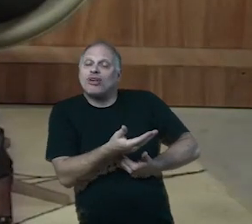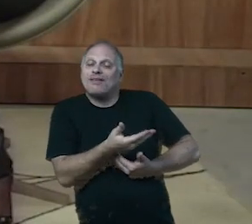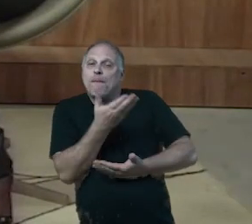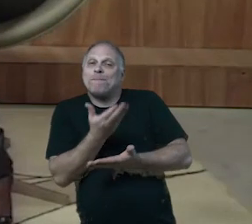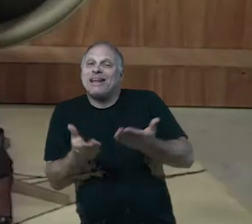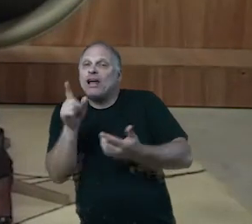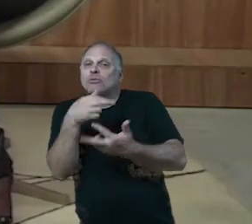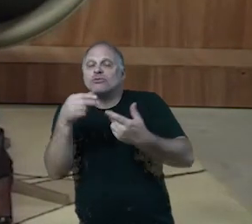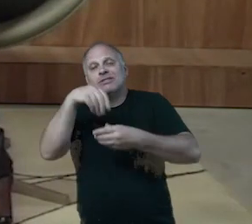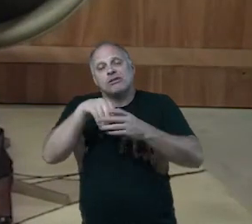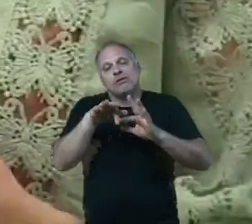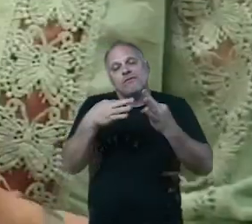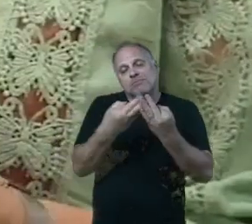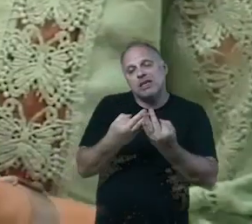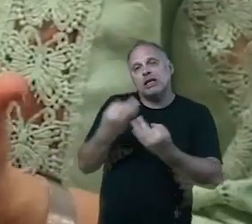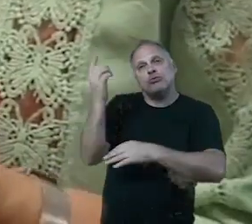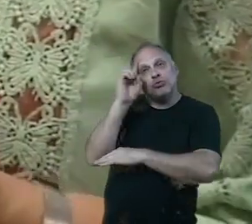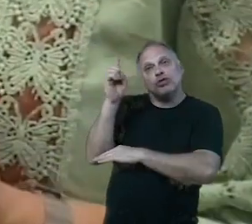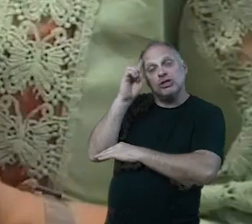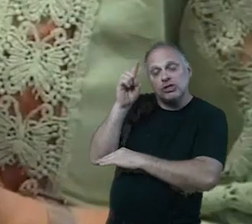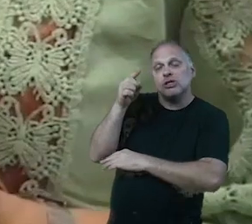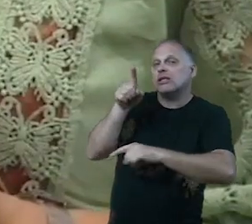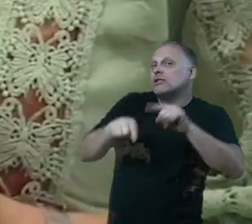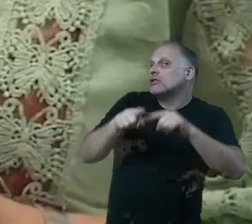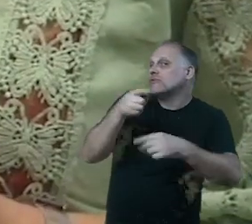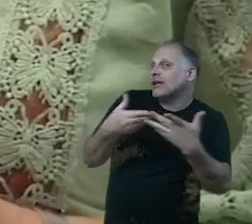alguns espaços dentro dessa família. Então,